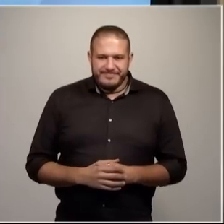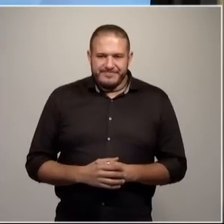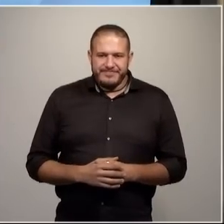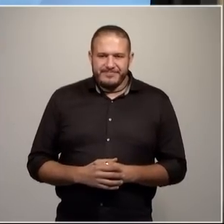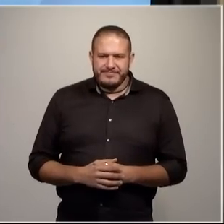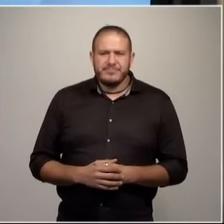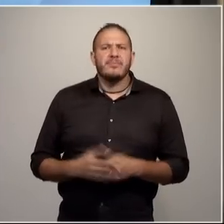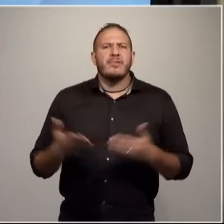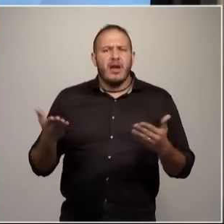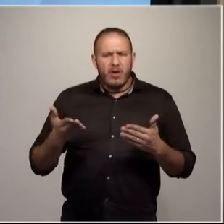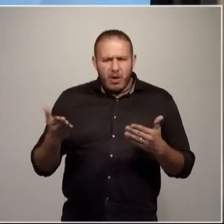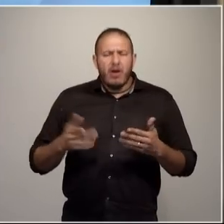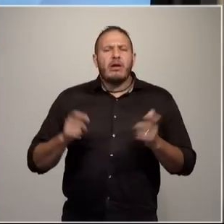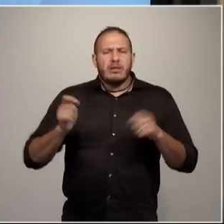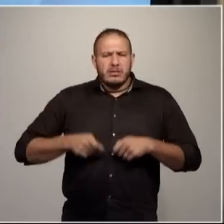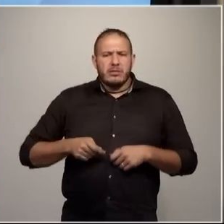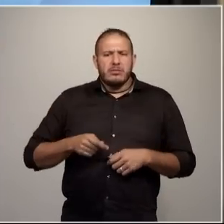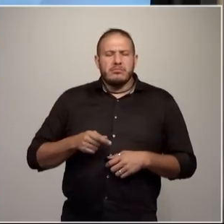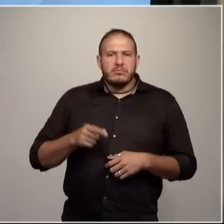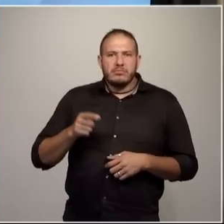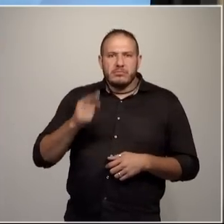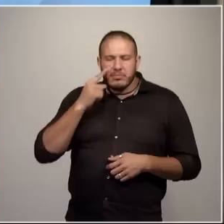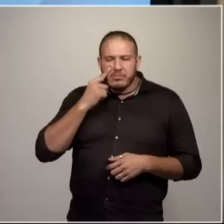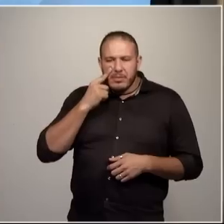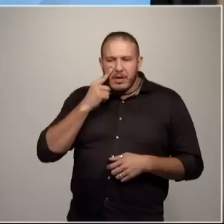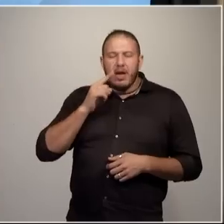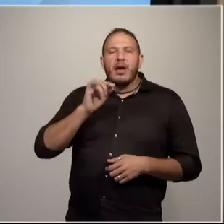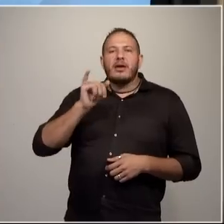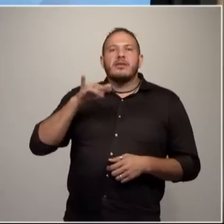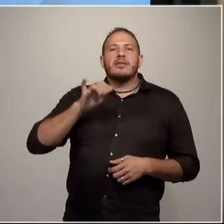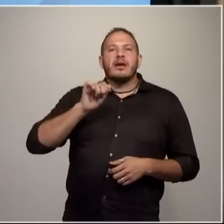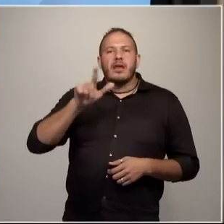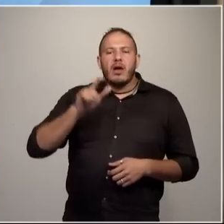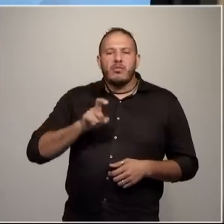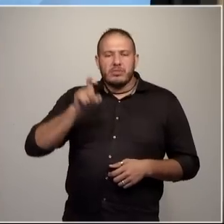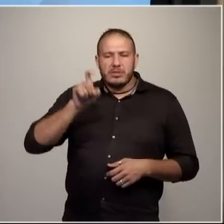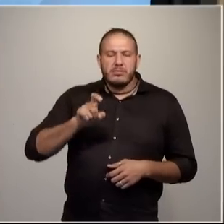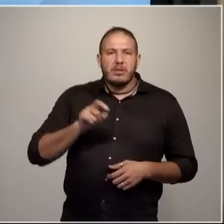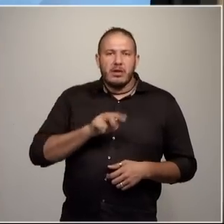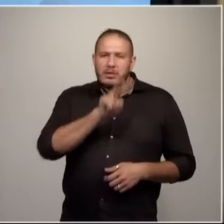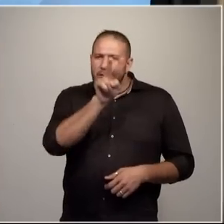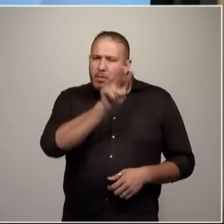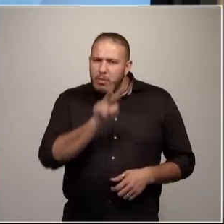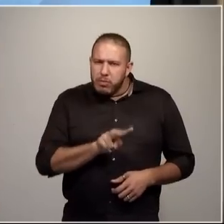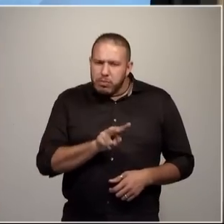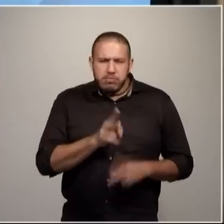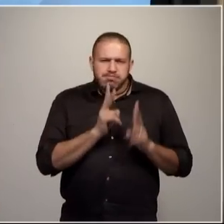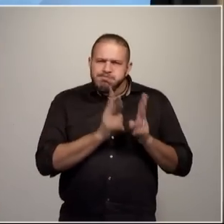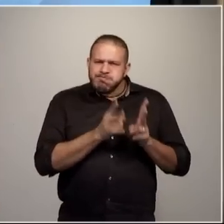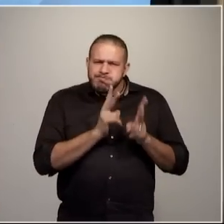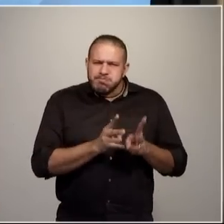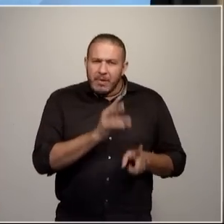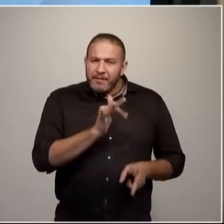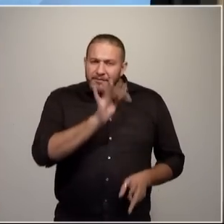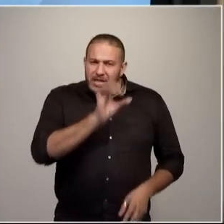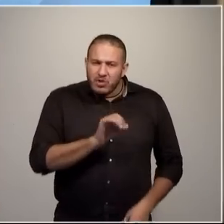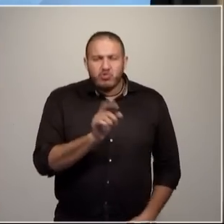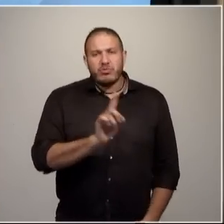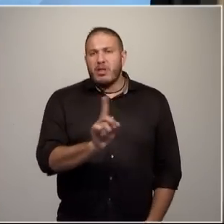Agora, vamos fazer a integral em y. Esses extremos não são fixos. Isso é super